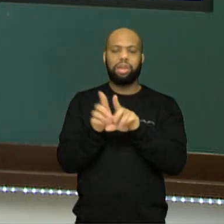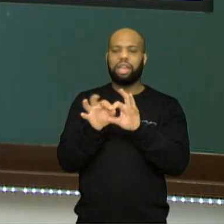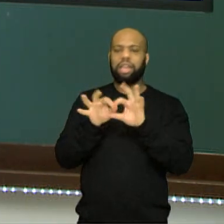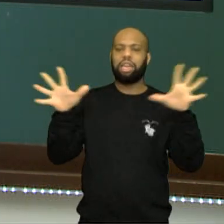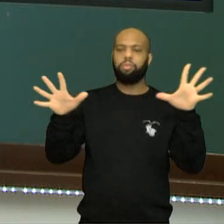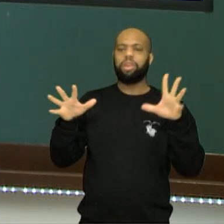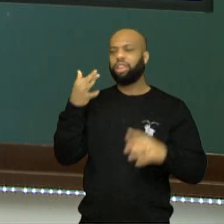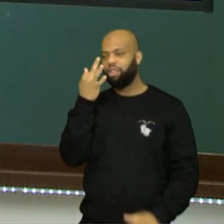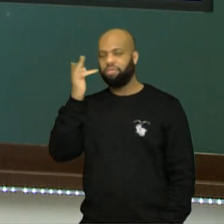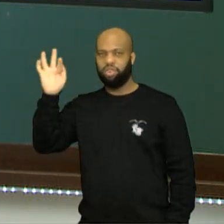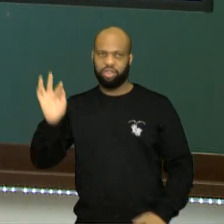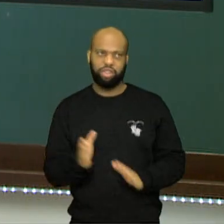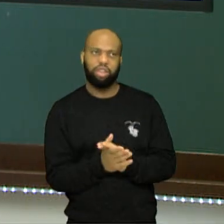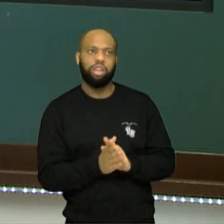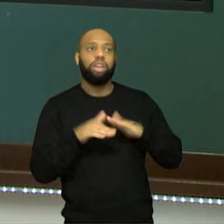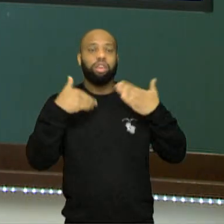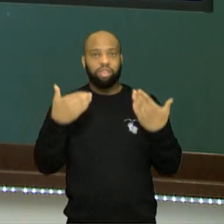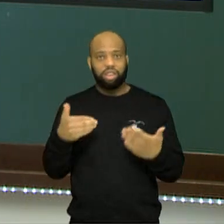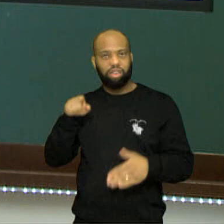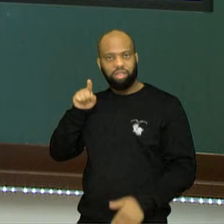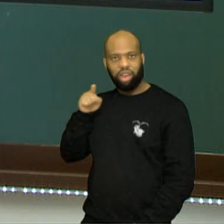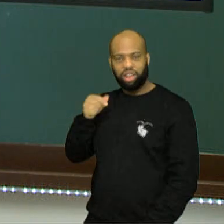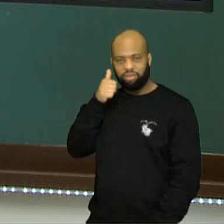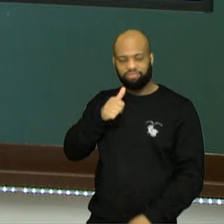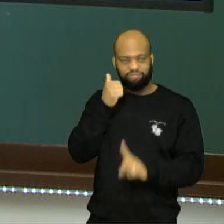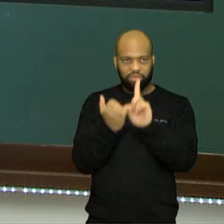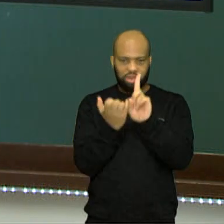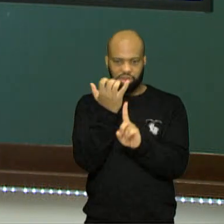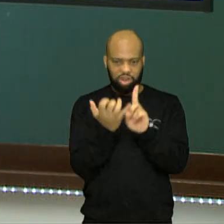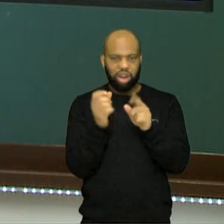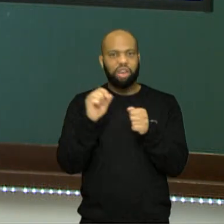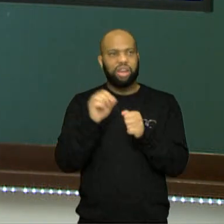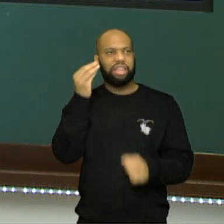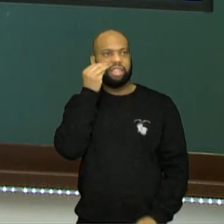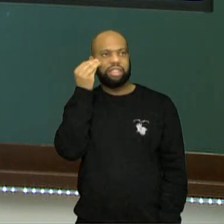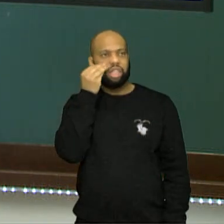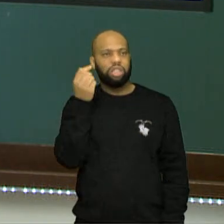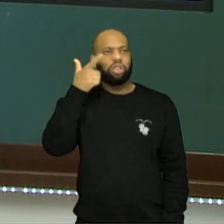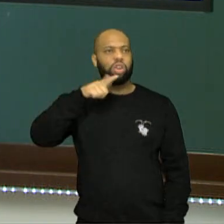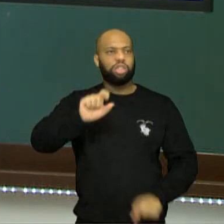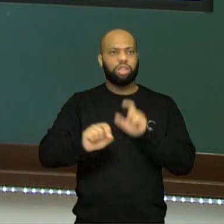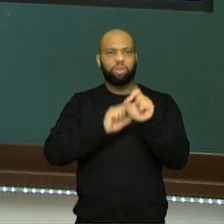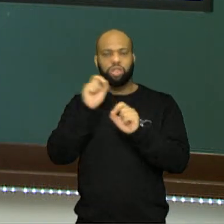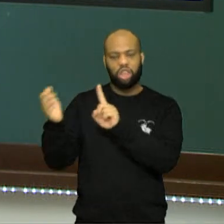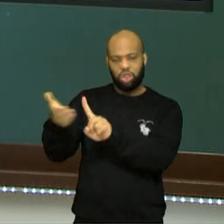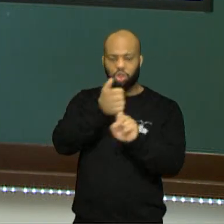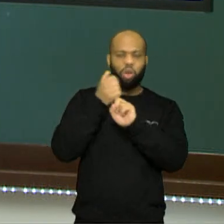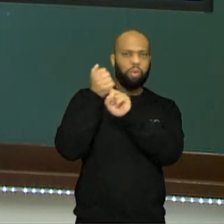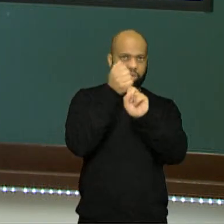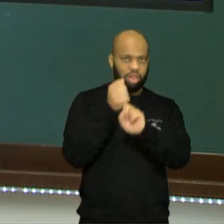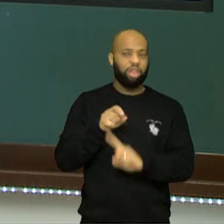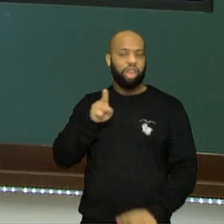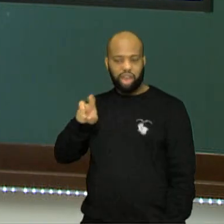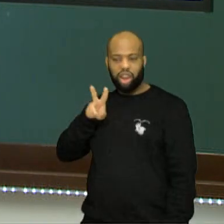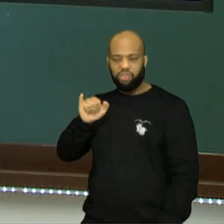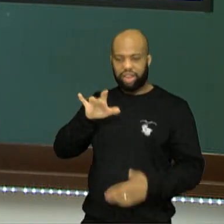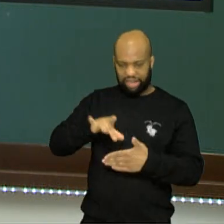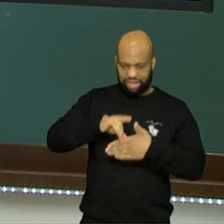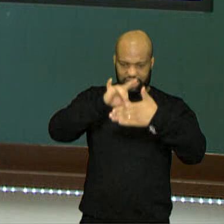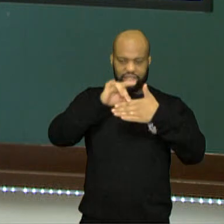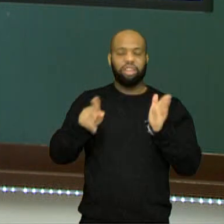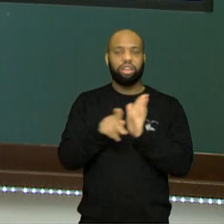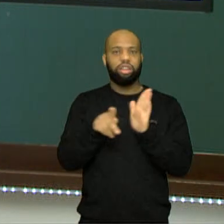vai acontecer. A Joana d'Arc, com vários testes, ela vai dominar ali, né? Ela vai ser a comandante